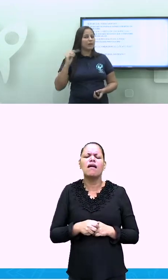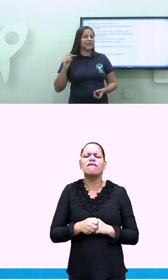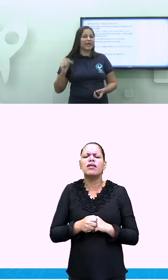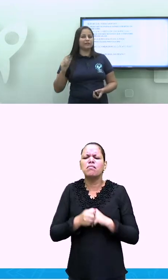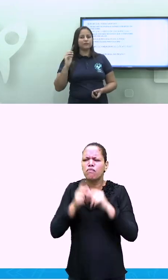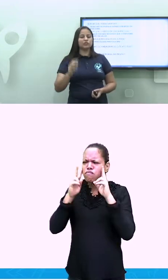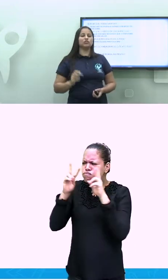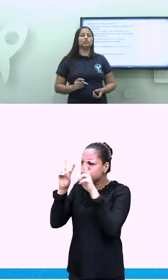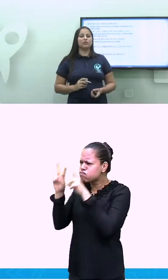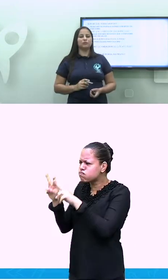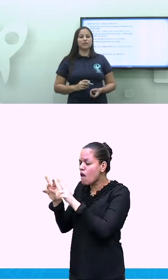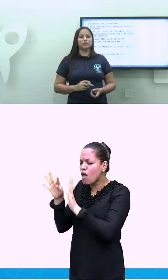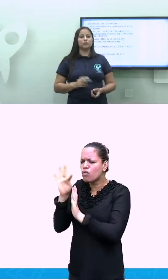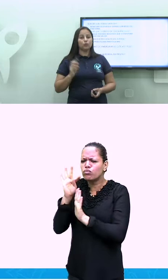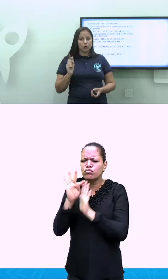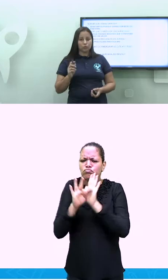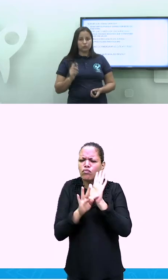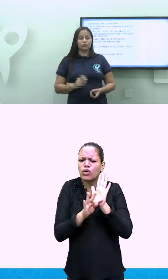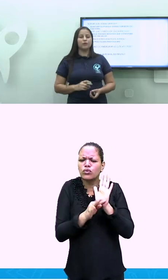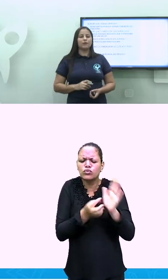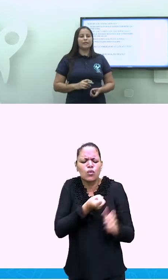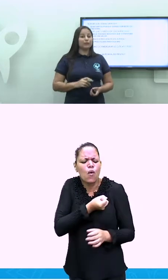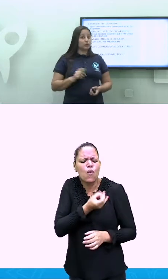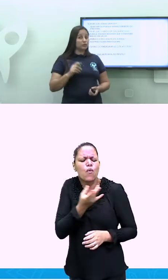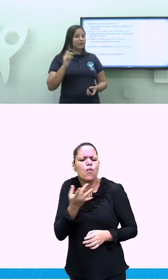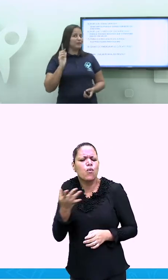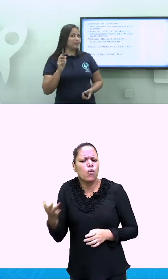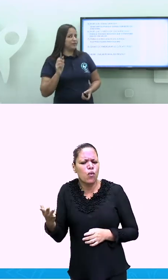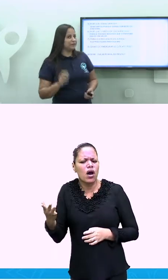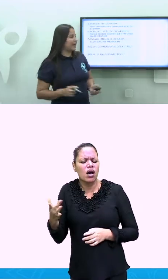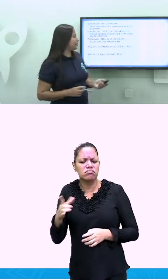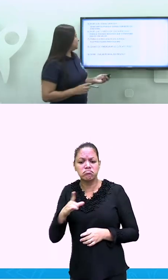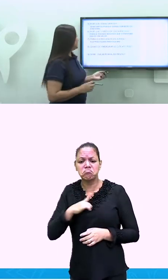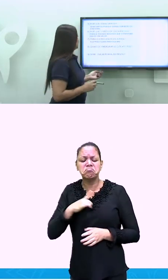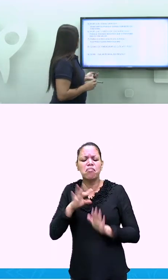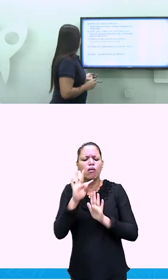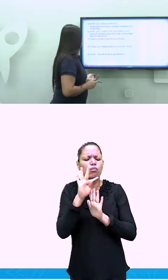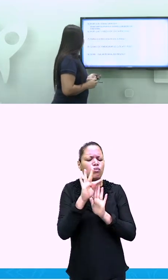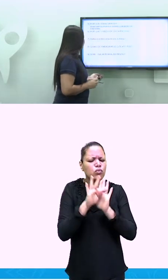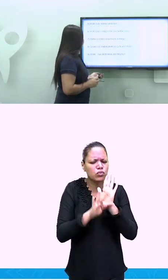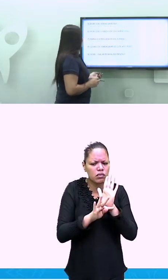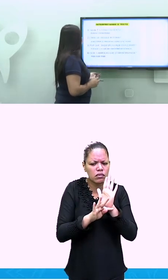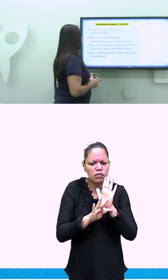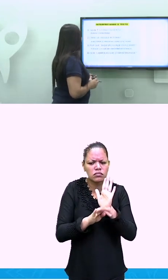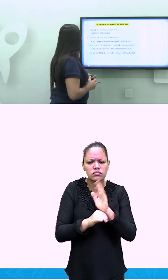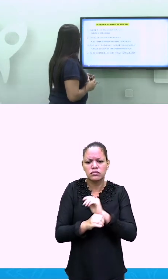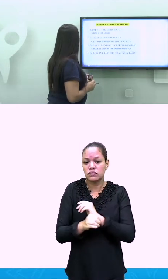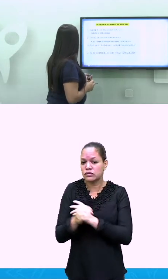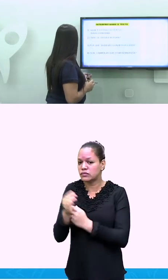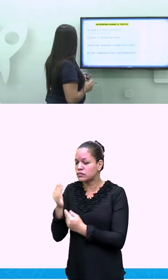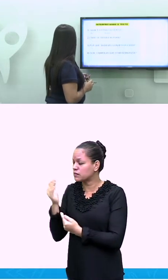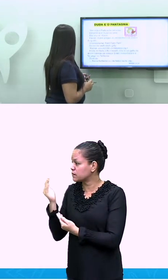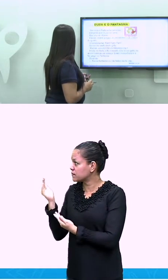quantos parágrafos a gente tem no texto do conto da Duda e o Fantasma.